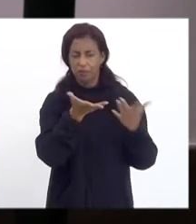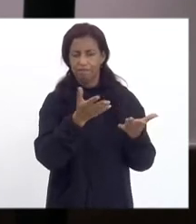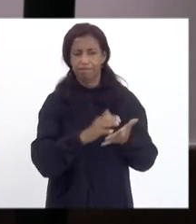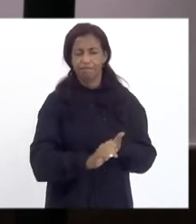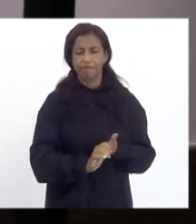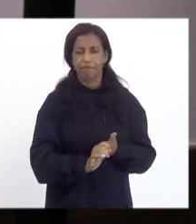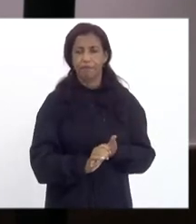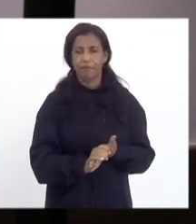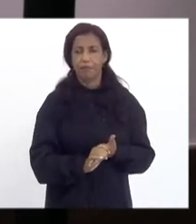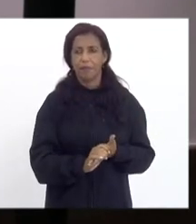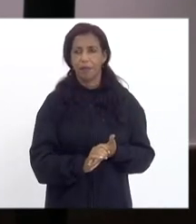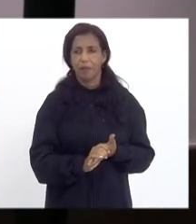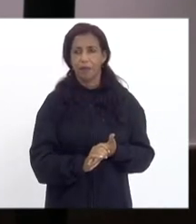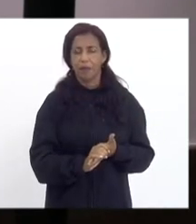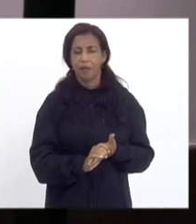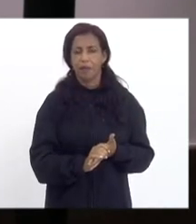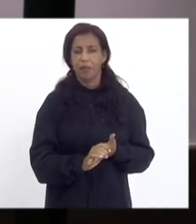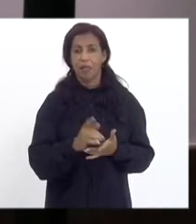e